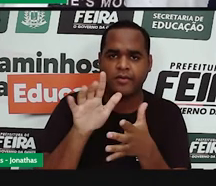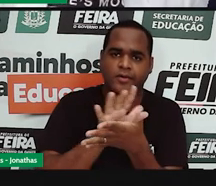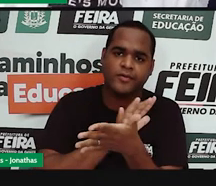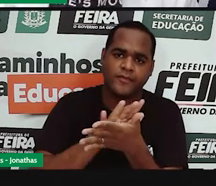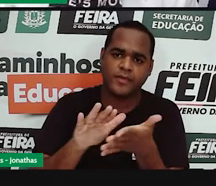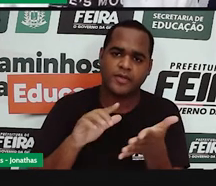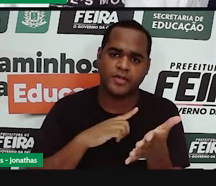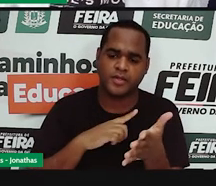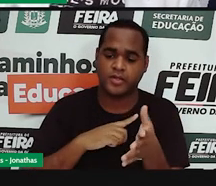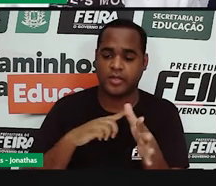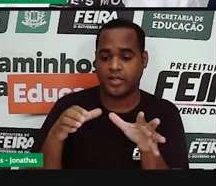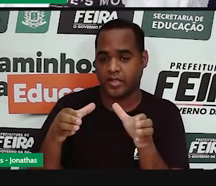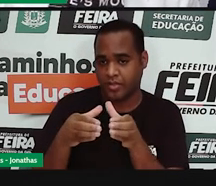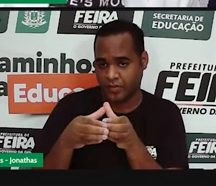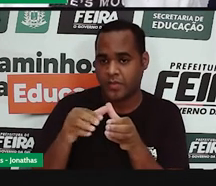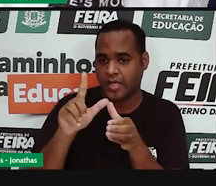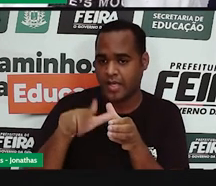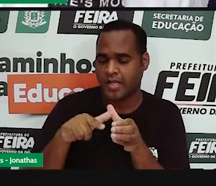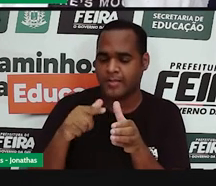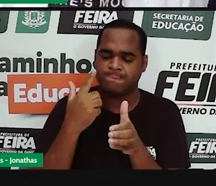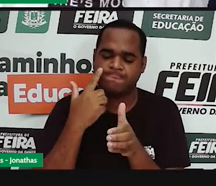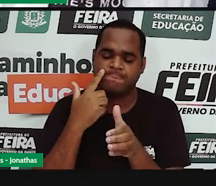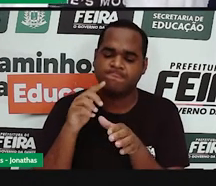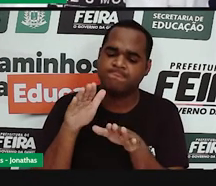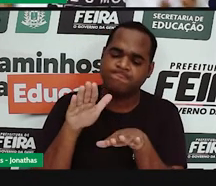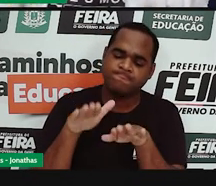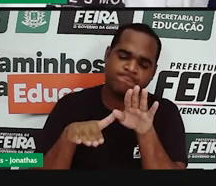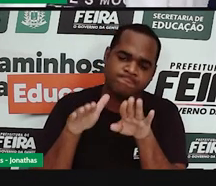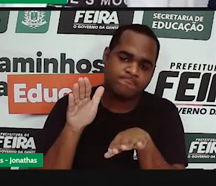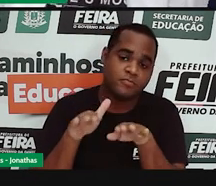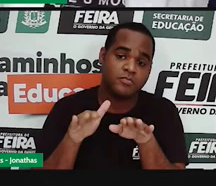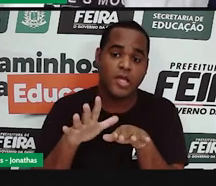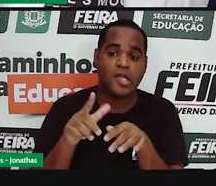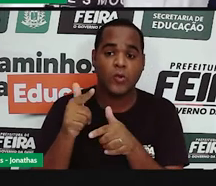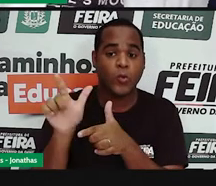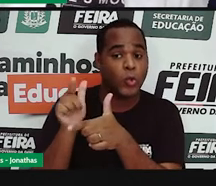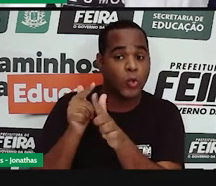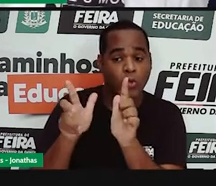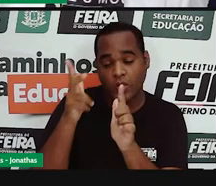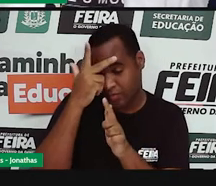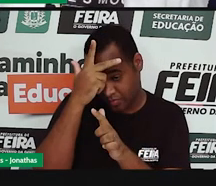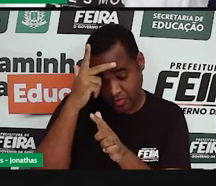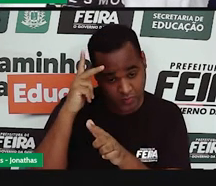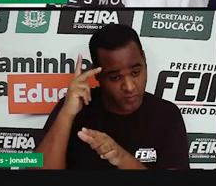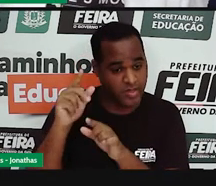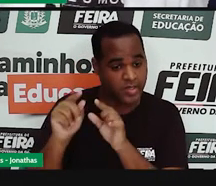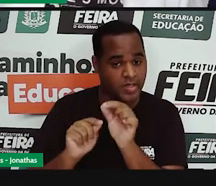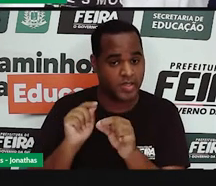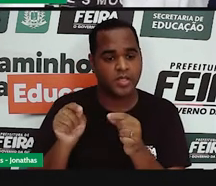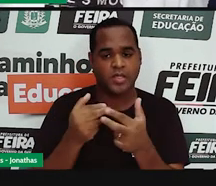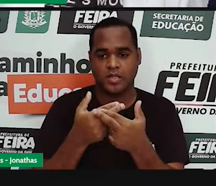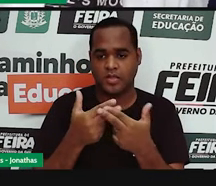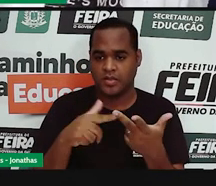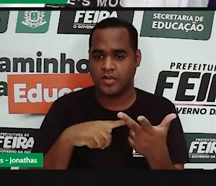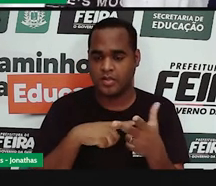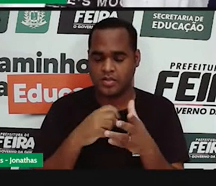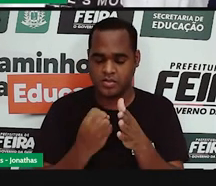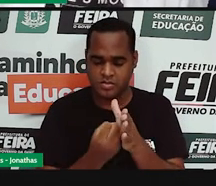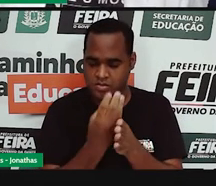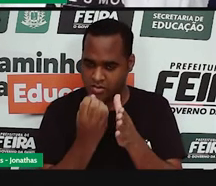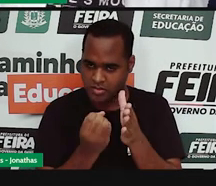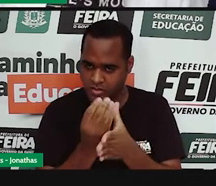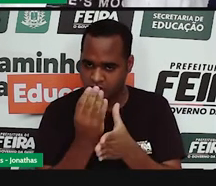havia uma classe intermediária livre, mas a maioria das pessoas nessa civilização, a maior parte da